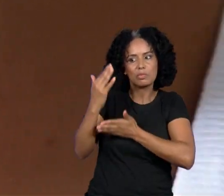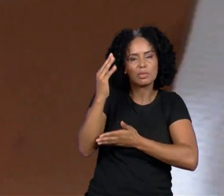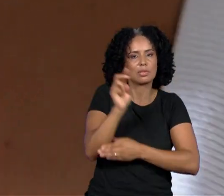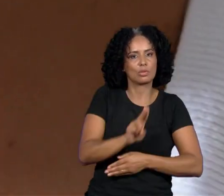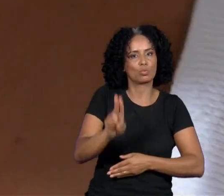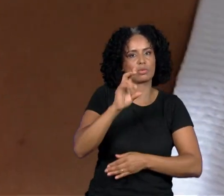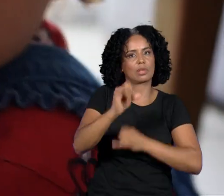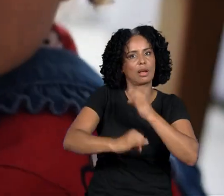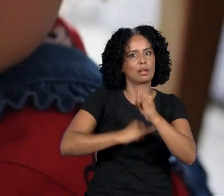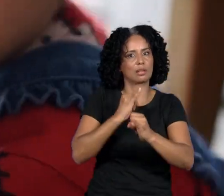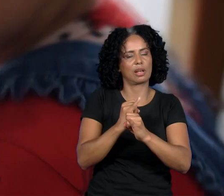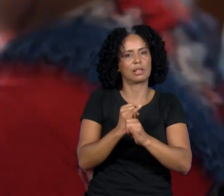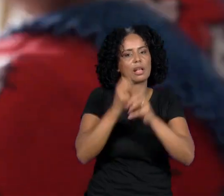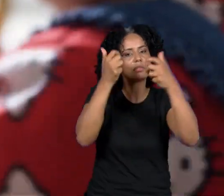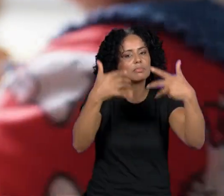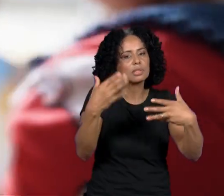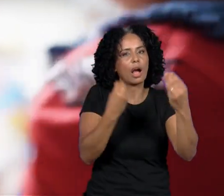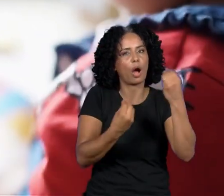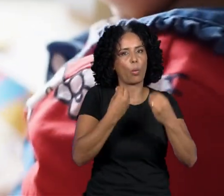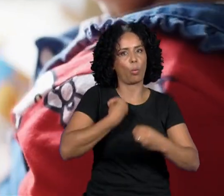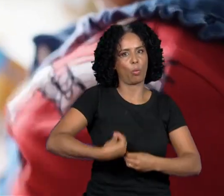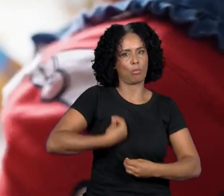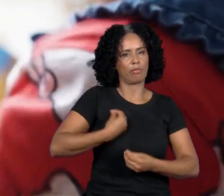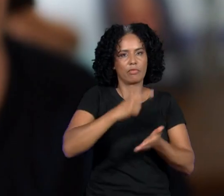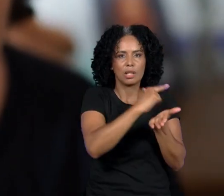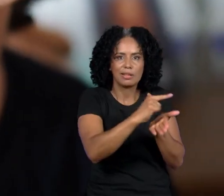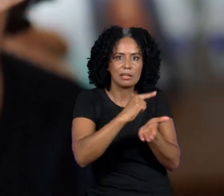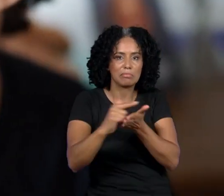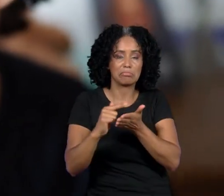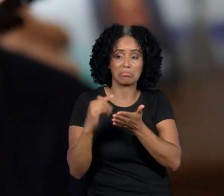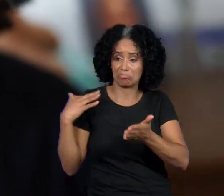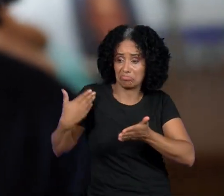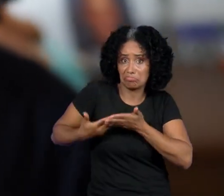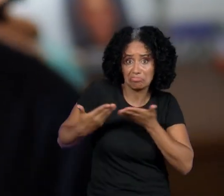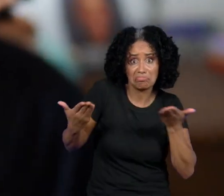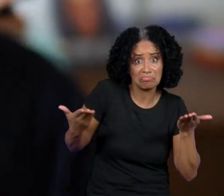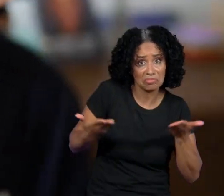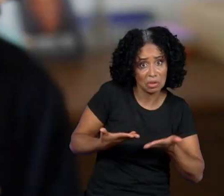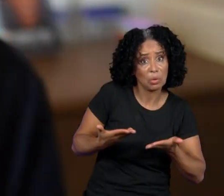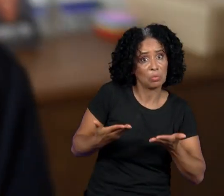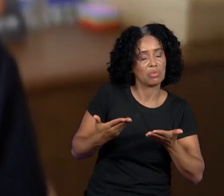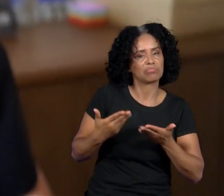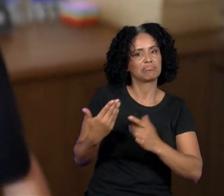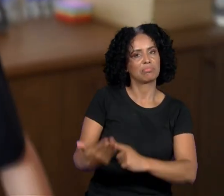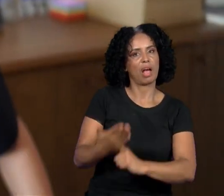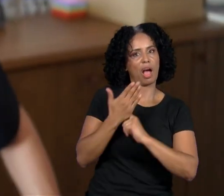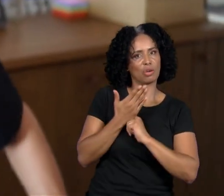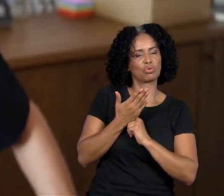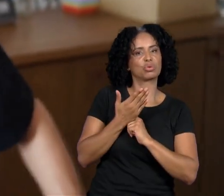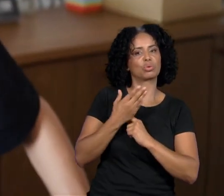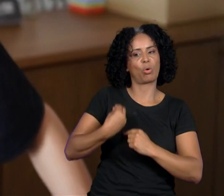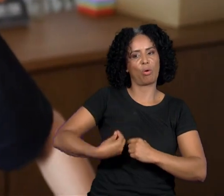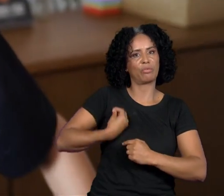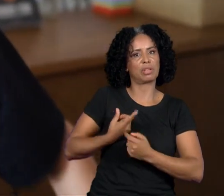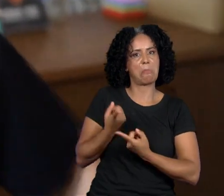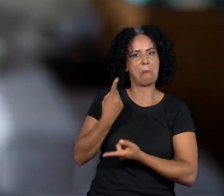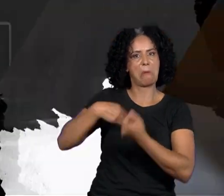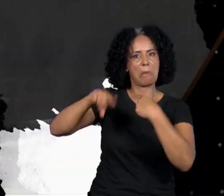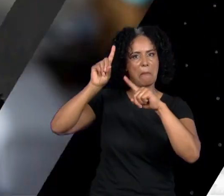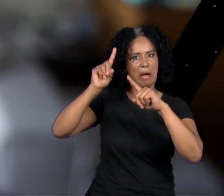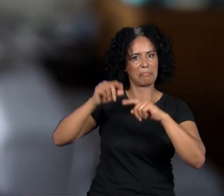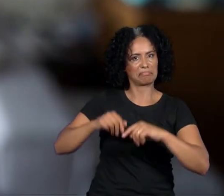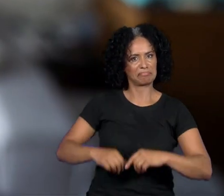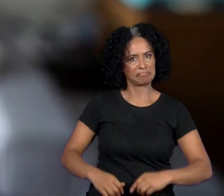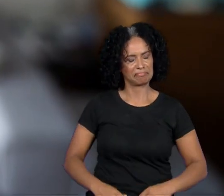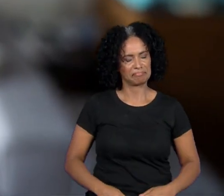sobre faxina e saber que isso hoje é o que trouxe todo o progresso para a minha vida.